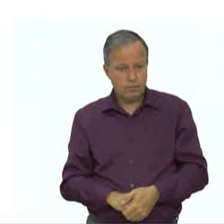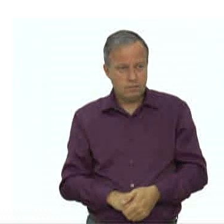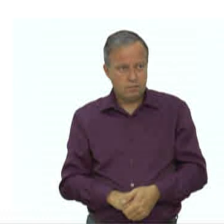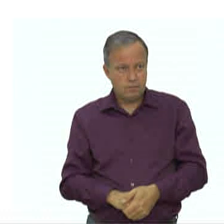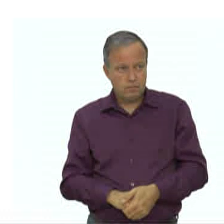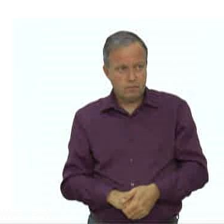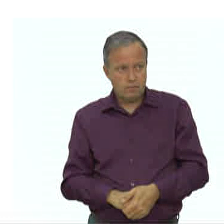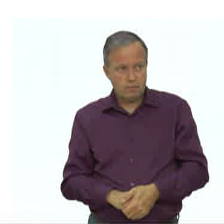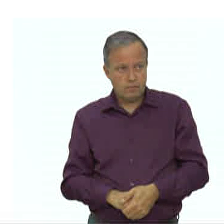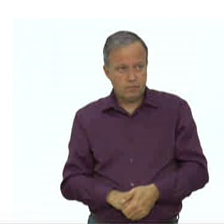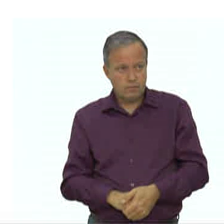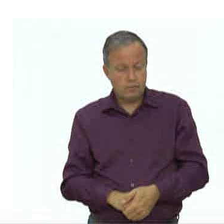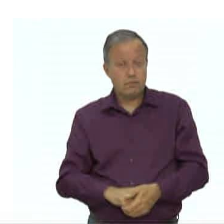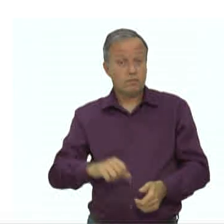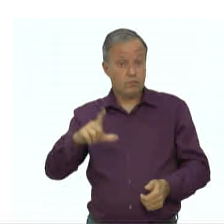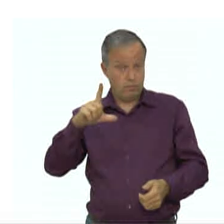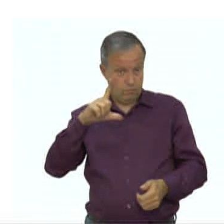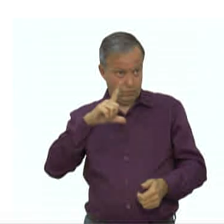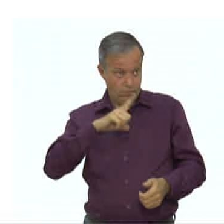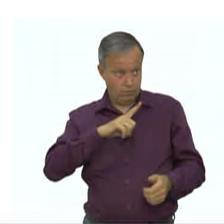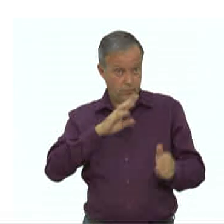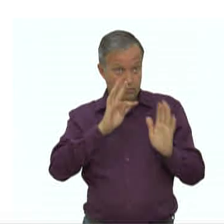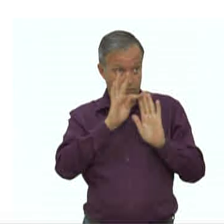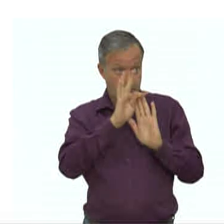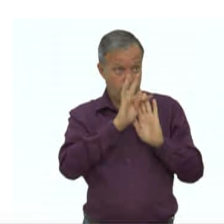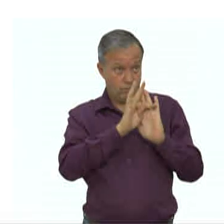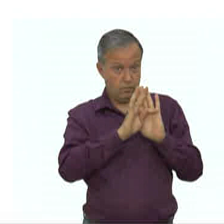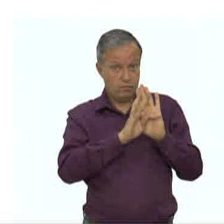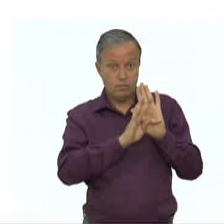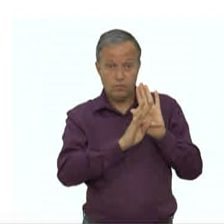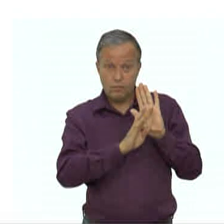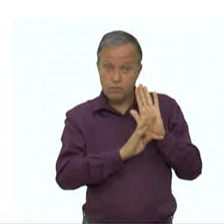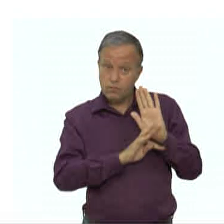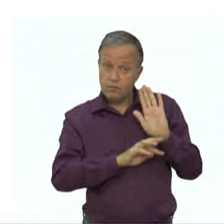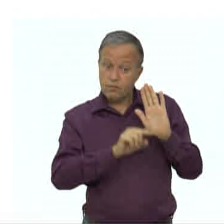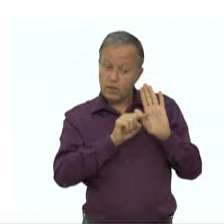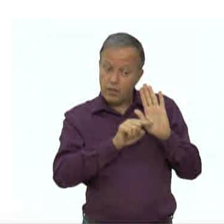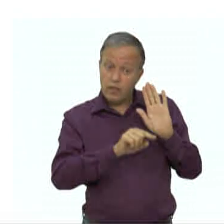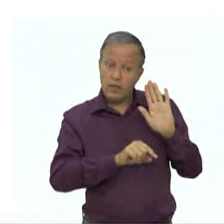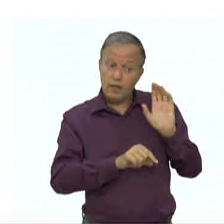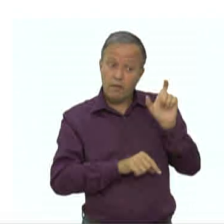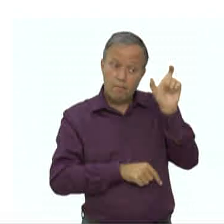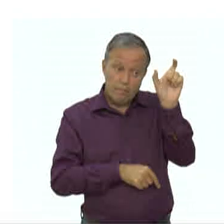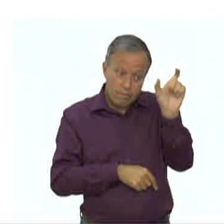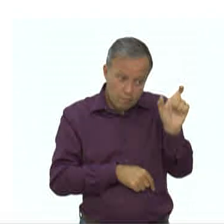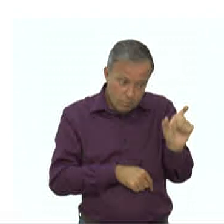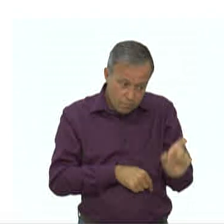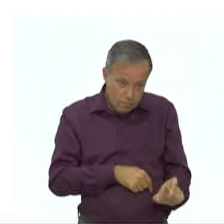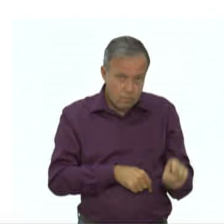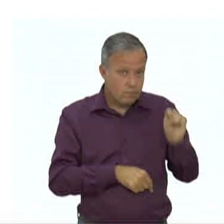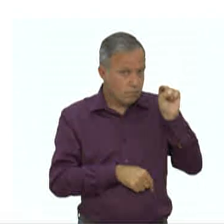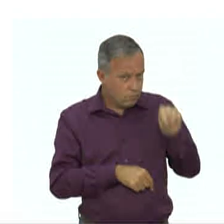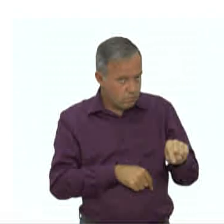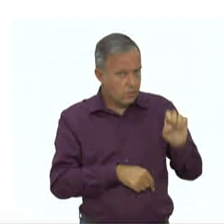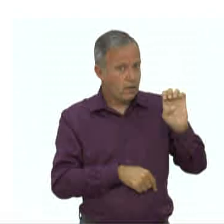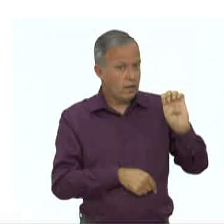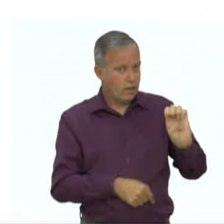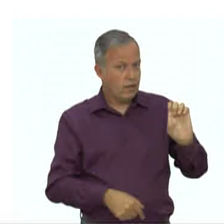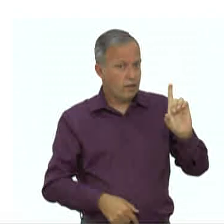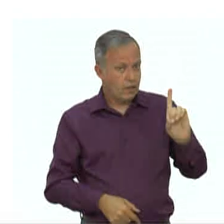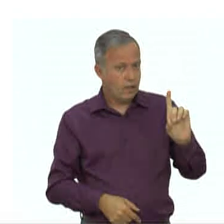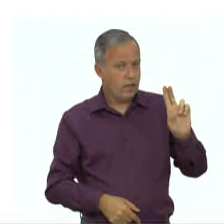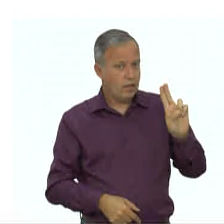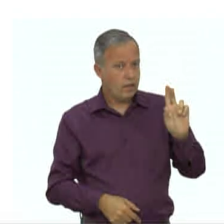Aqui vocês têm um texto onde ele faz autobiografia,